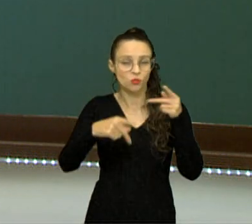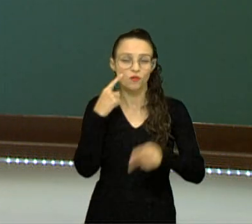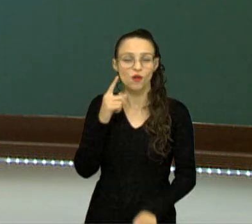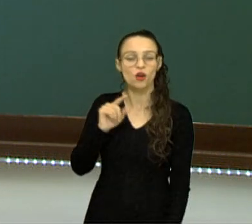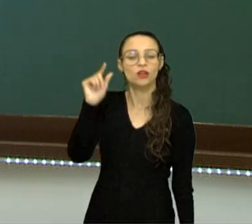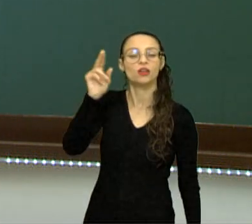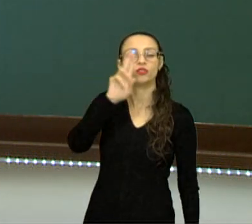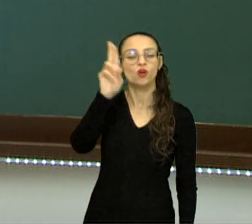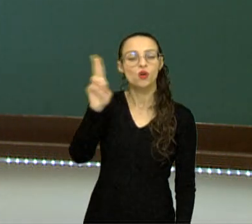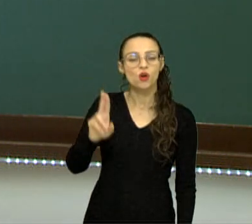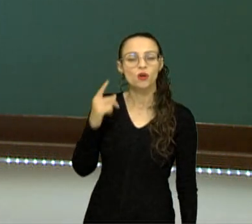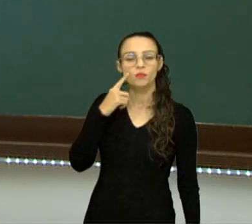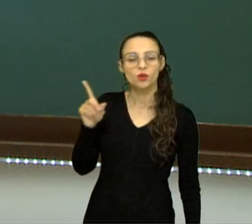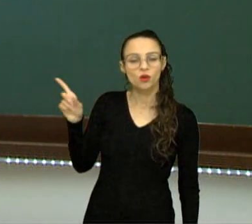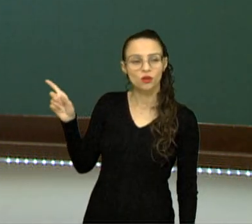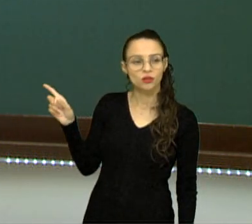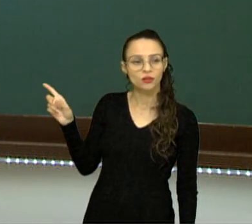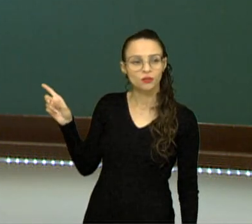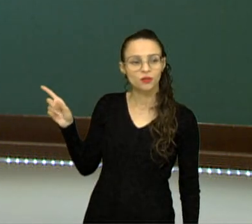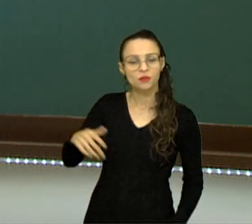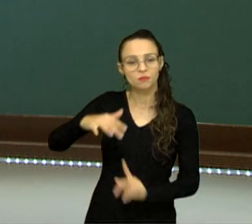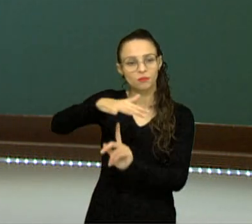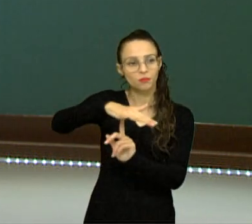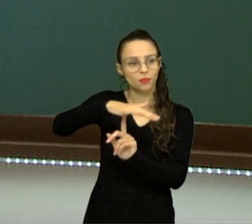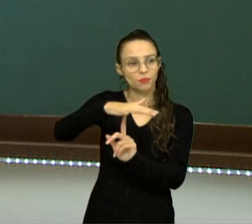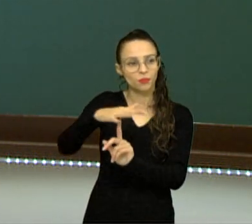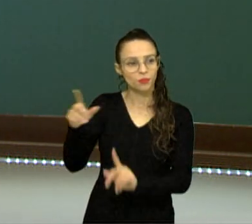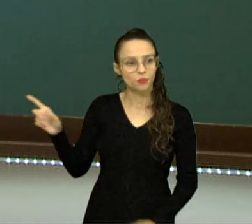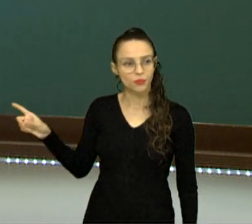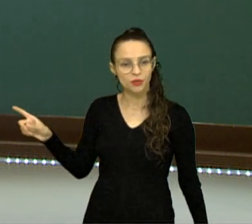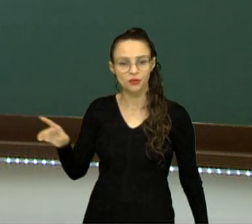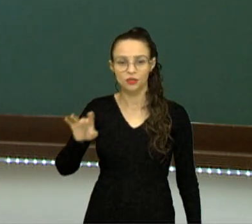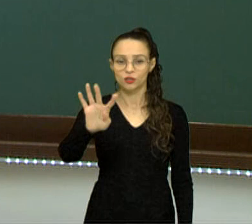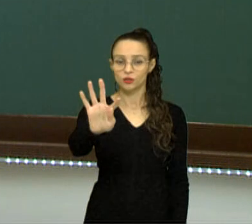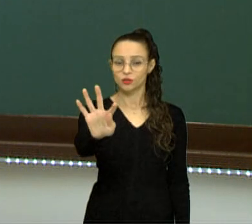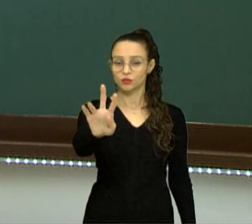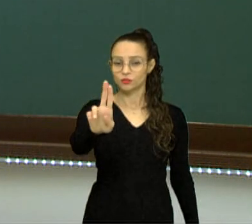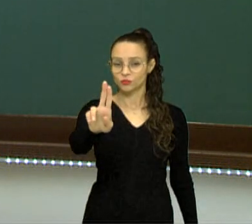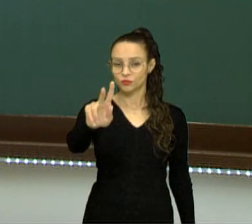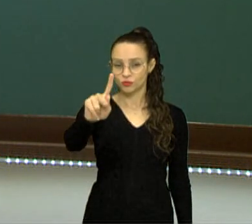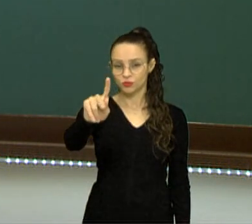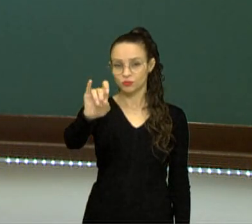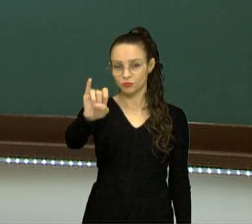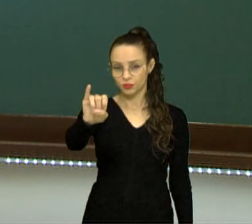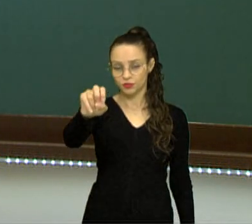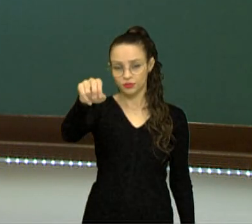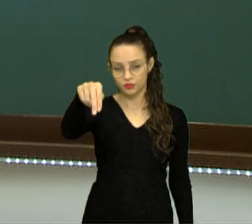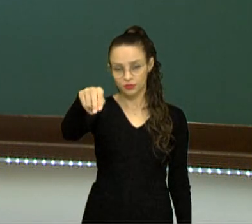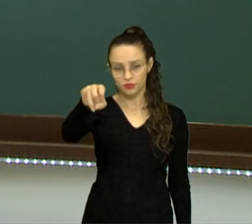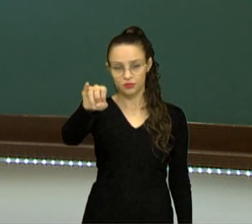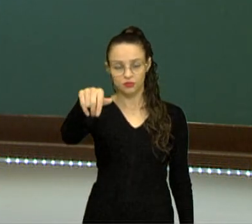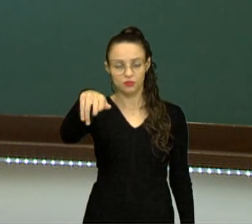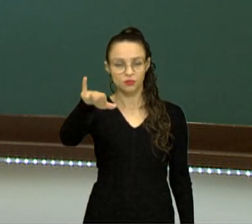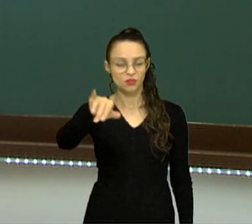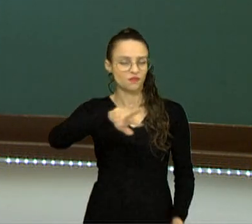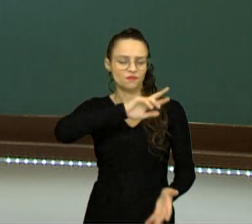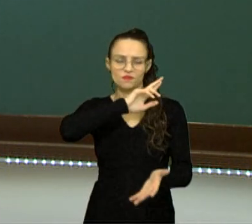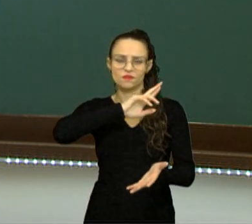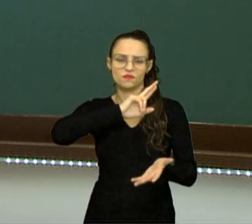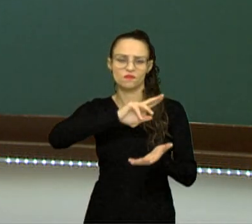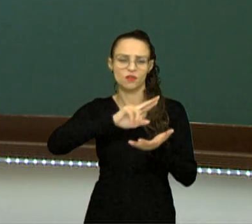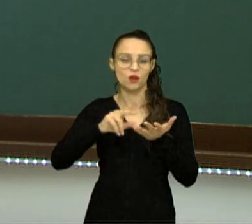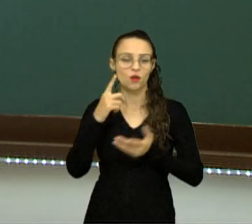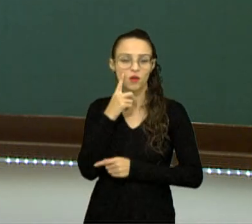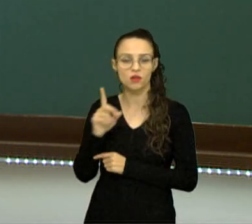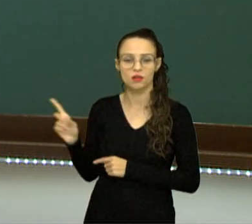Tabajara, Termiminó, a região aqui do Paraná. O que nós temos? Tupiniquins, ó, Carijó, Guarani,